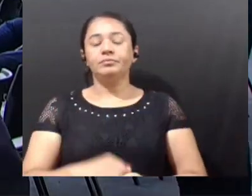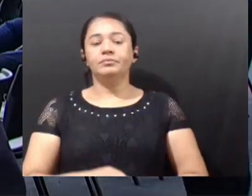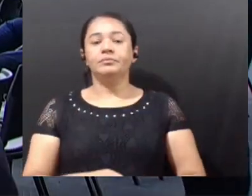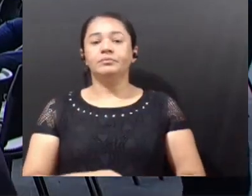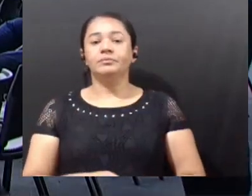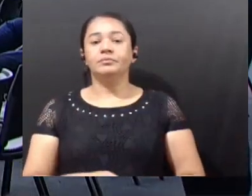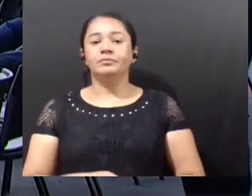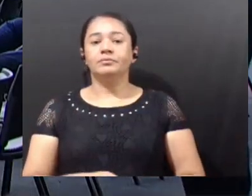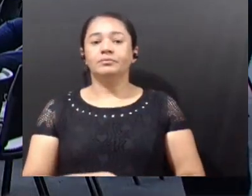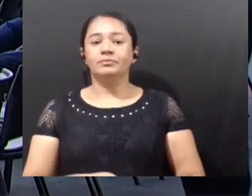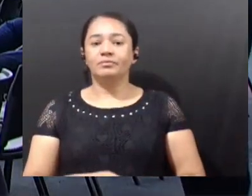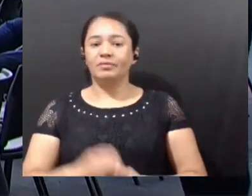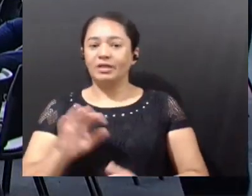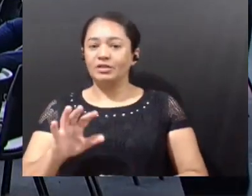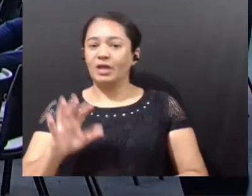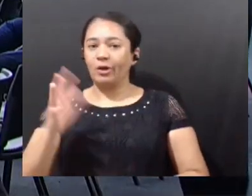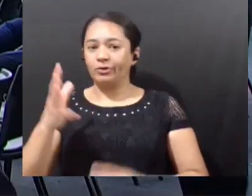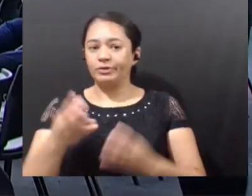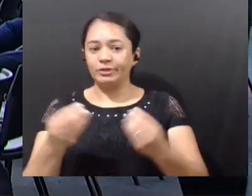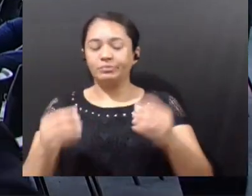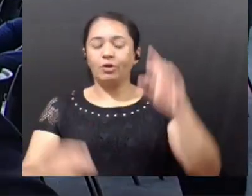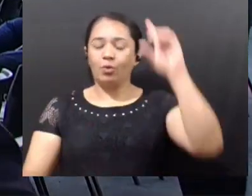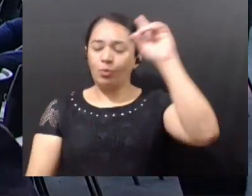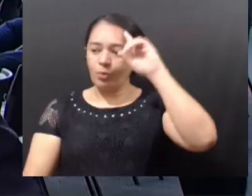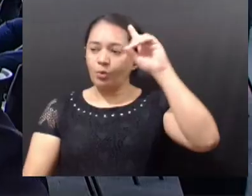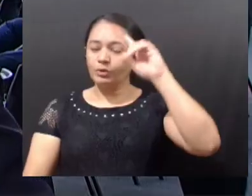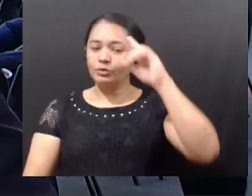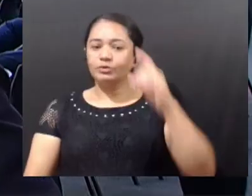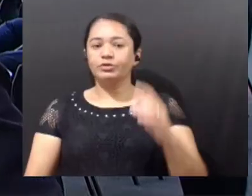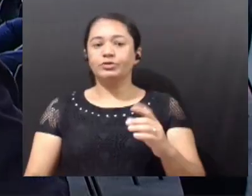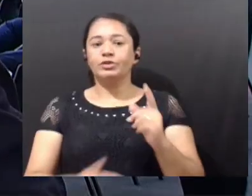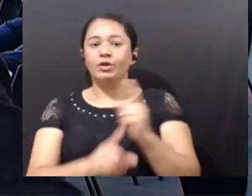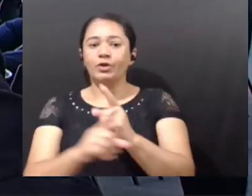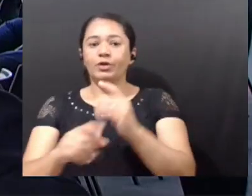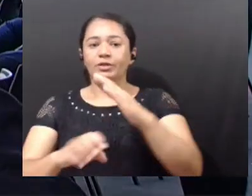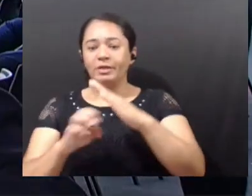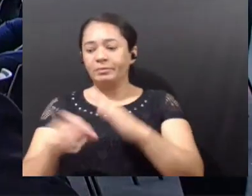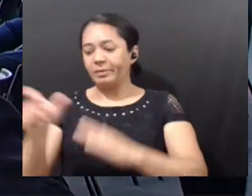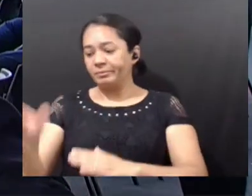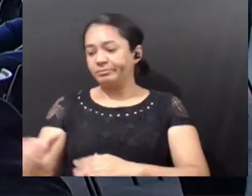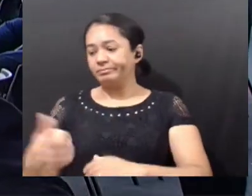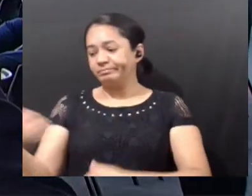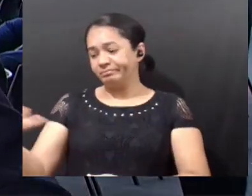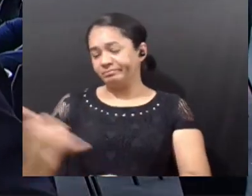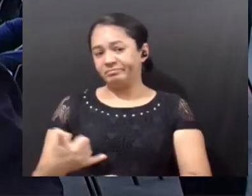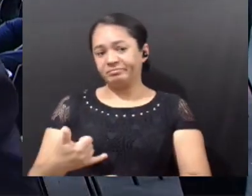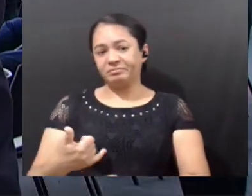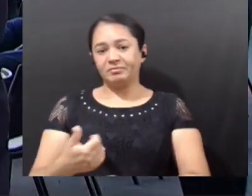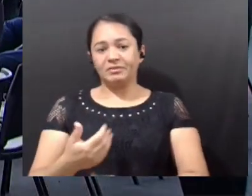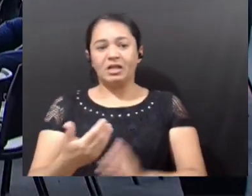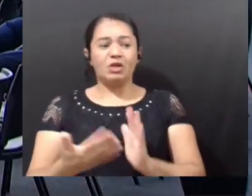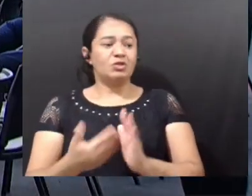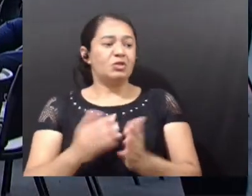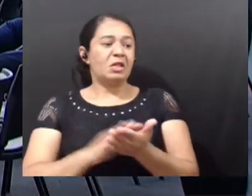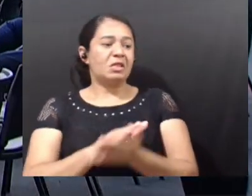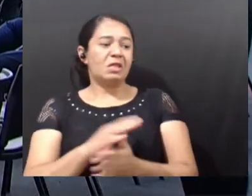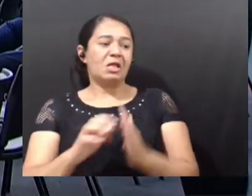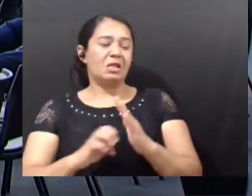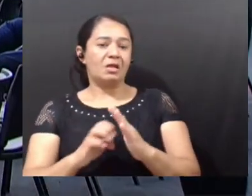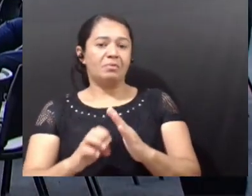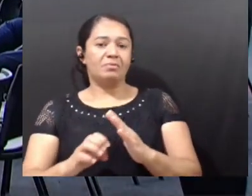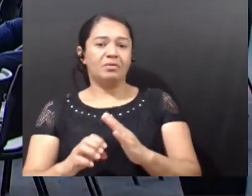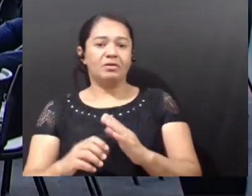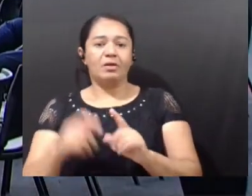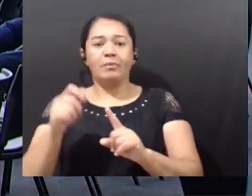acontece muito, todos os dias eu me deparo com empresas que o empresário fala para mim, eu não tiro nada da empresa. E depois de 30 dias, quando a gente